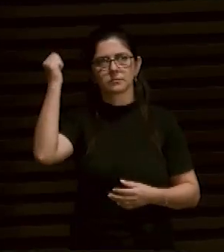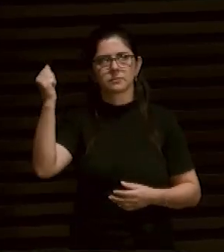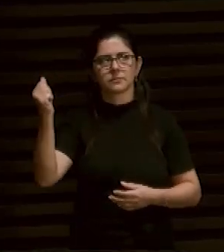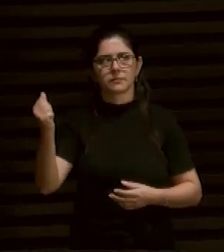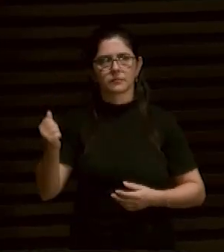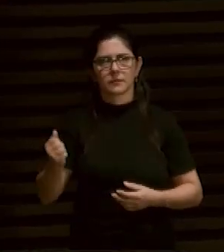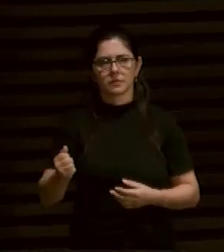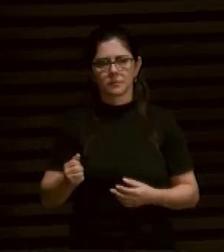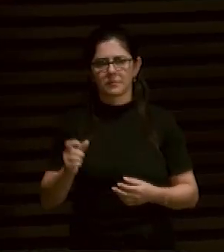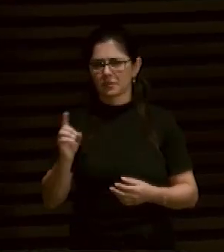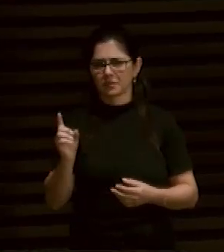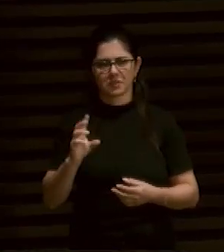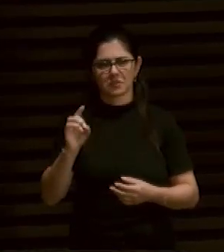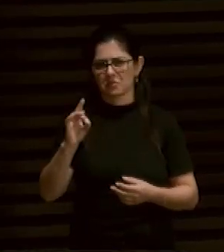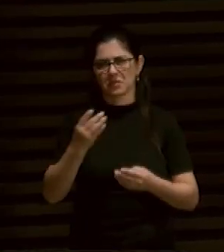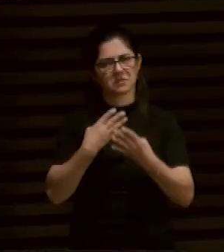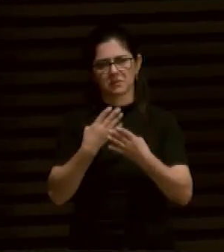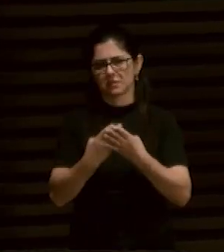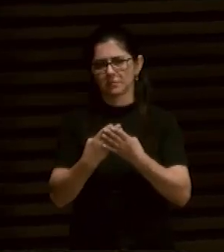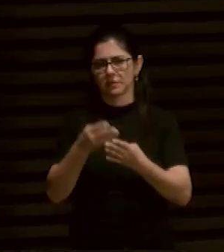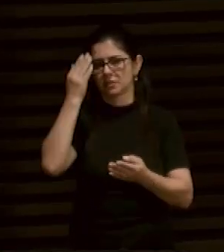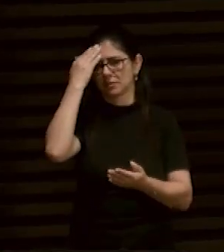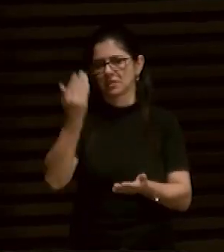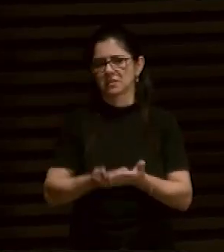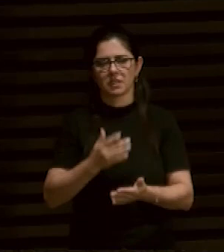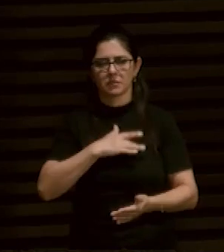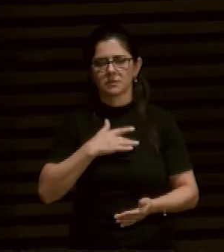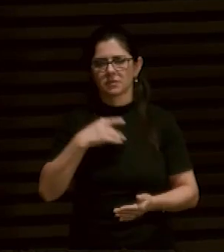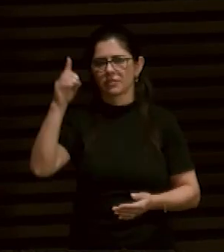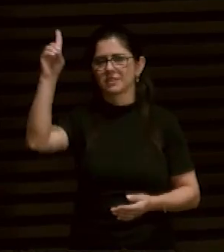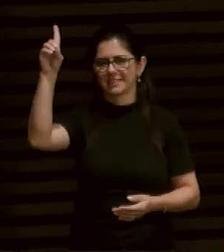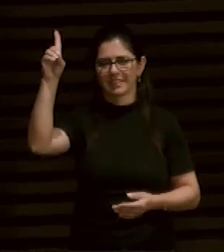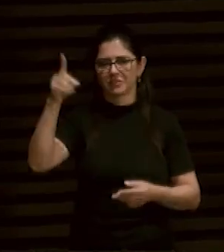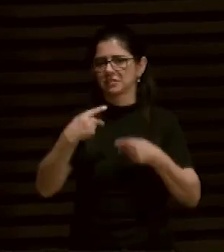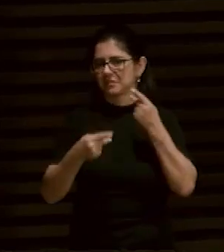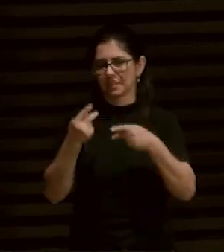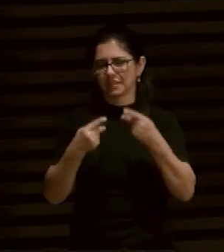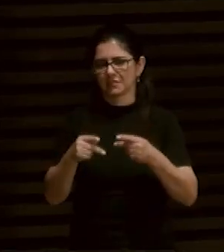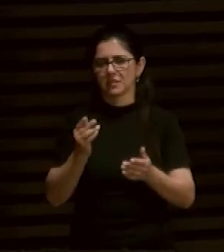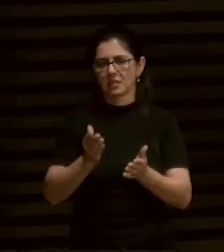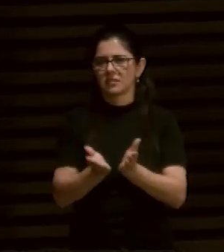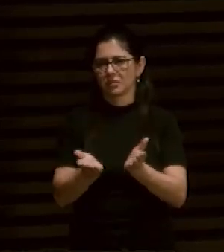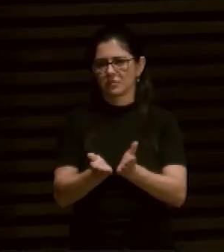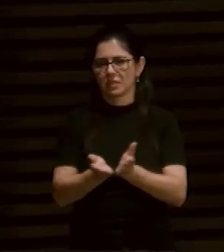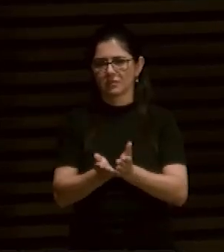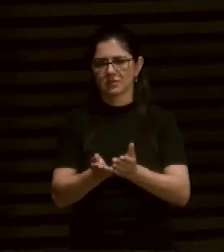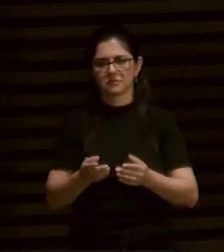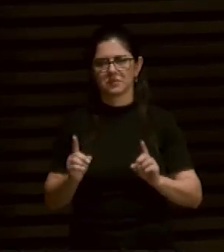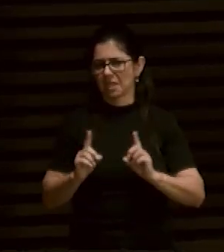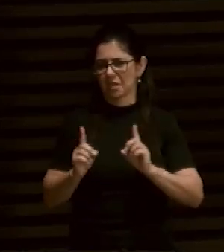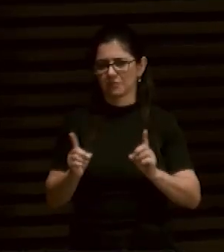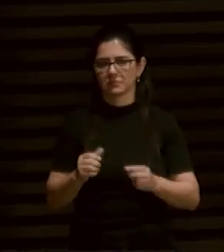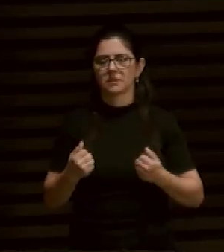boca que você crê na misericórdia de Deus. Não basta apenas você falar: eu sou um cristão, eu sou crente, eu creio na palavra de Deus. Não, tem que ter